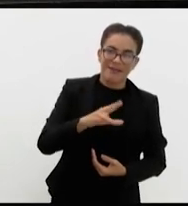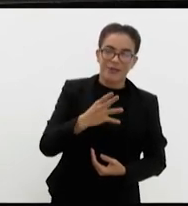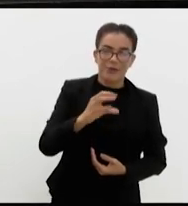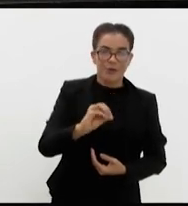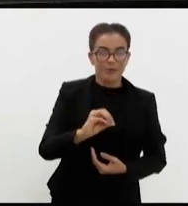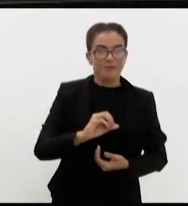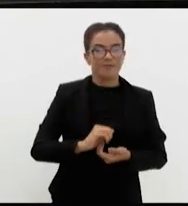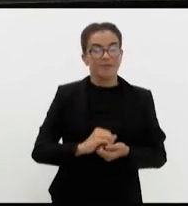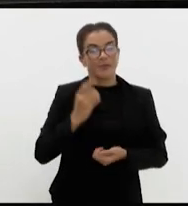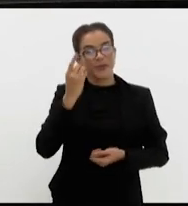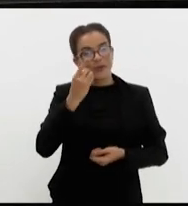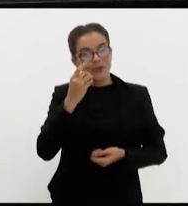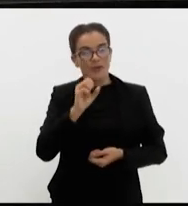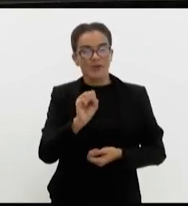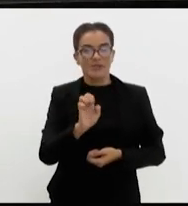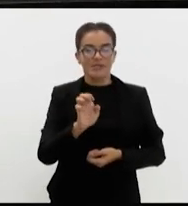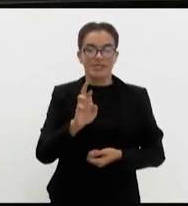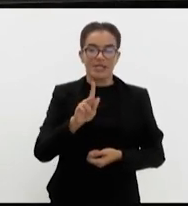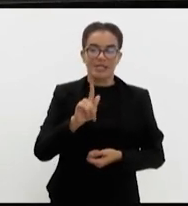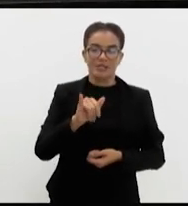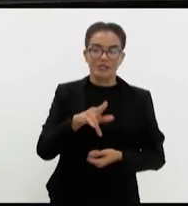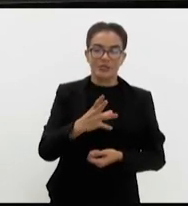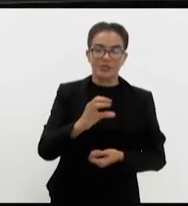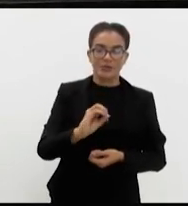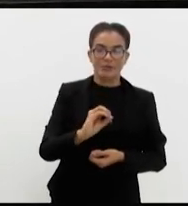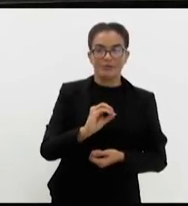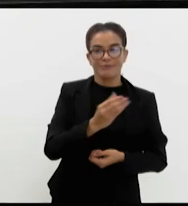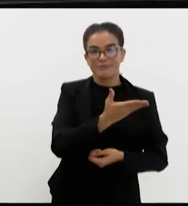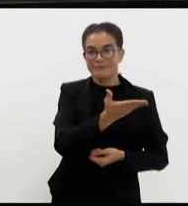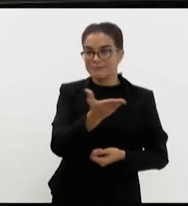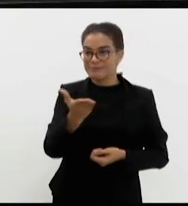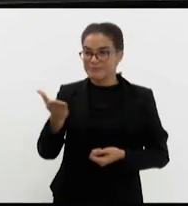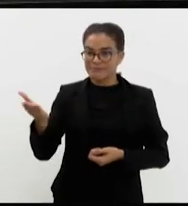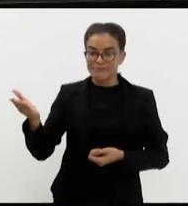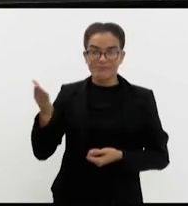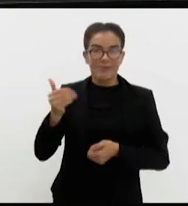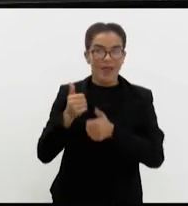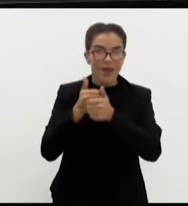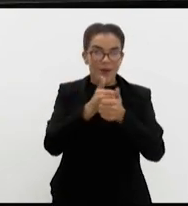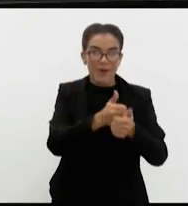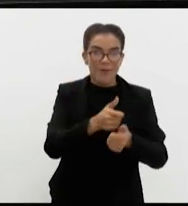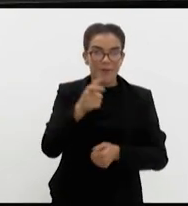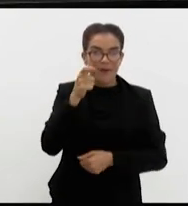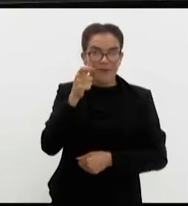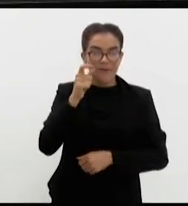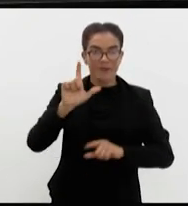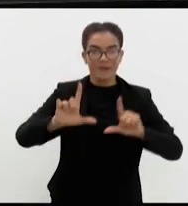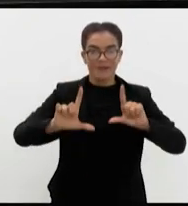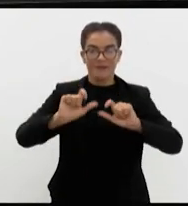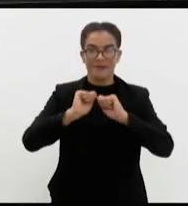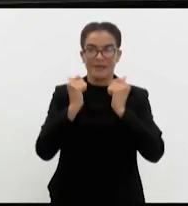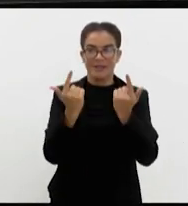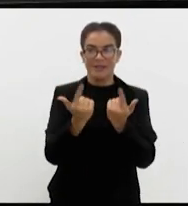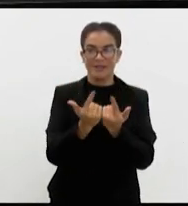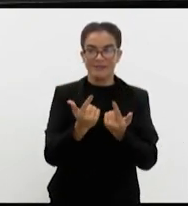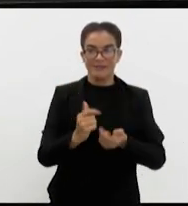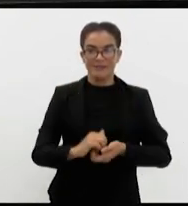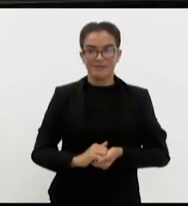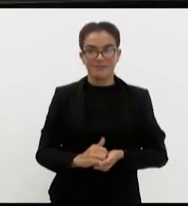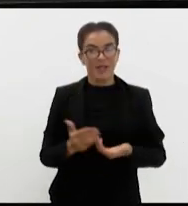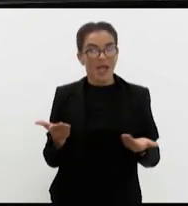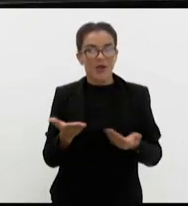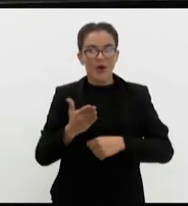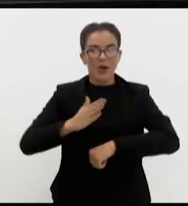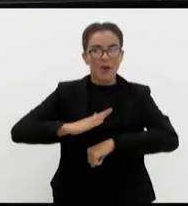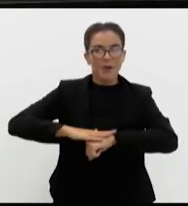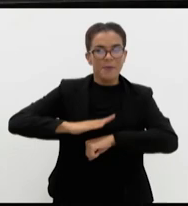Dr Serginho e os demais que nos acompanham neste momento pela TV alerge de vir aqui neste